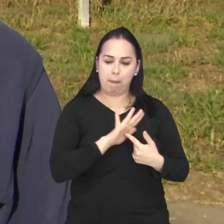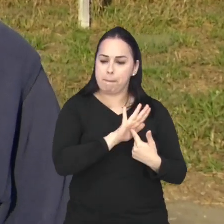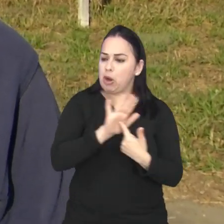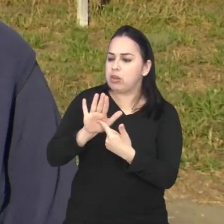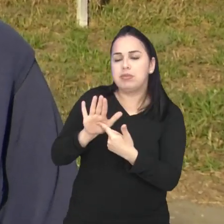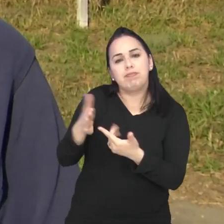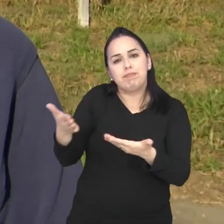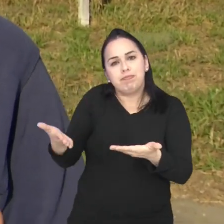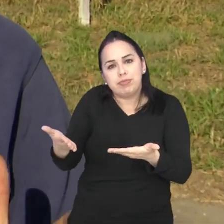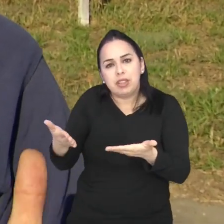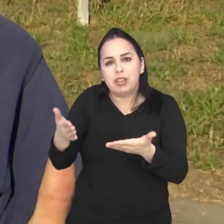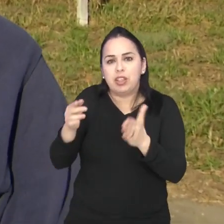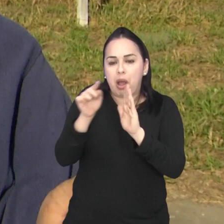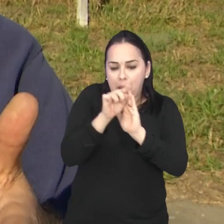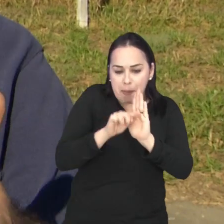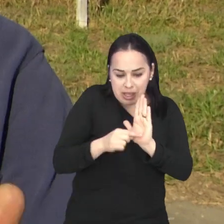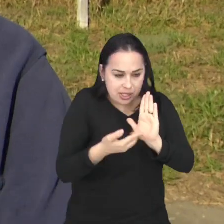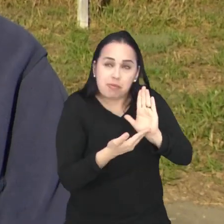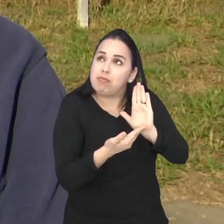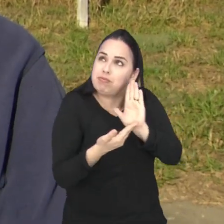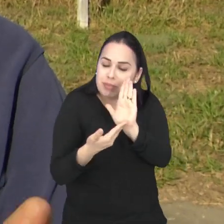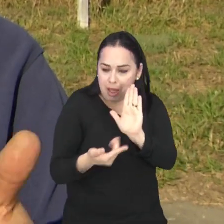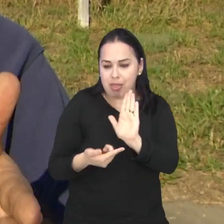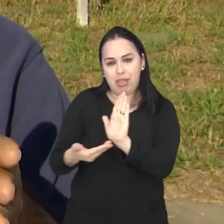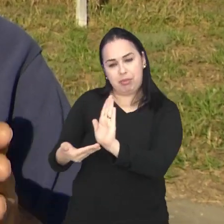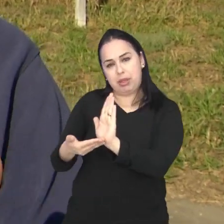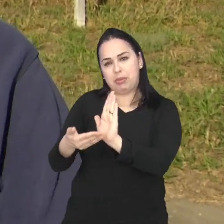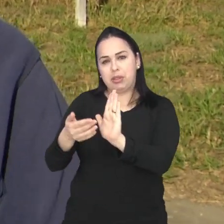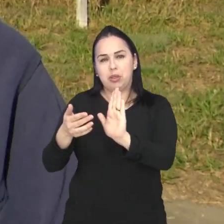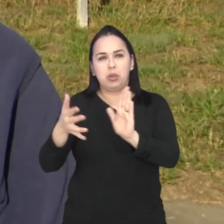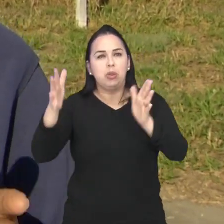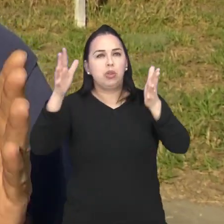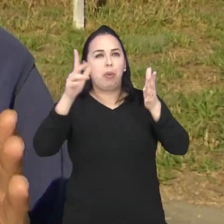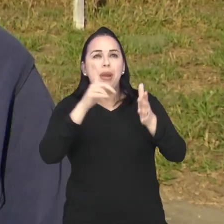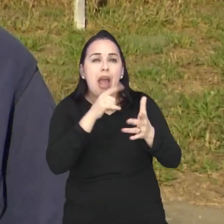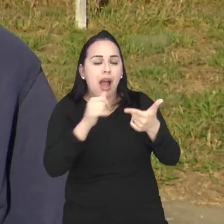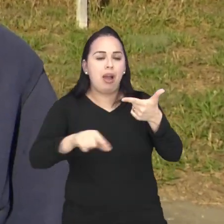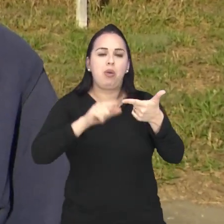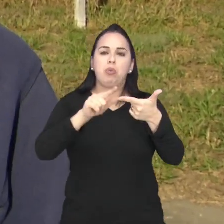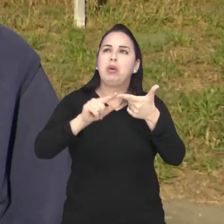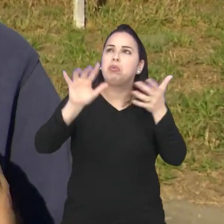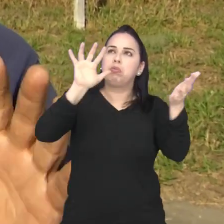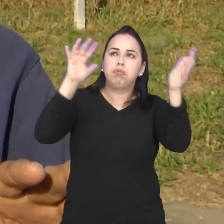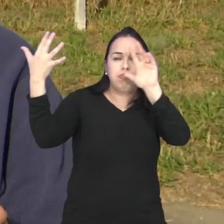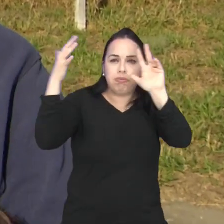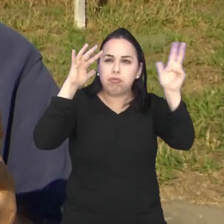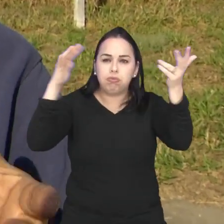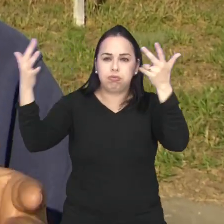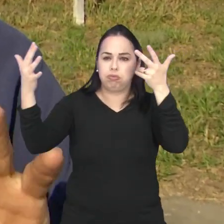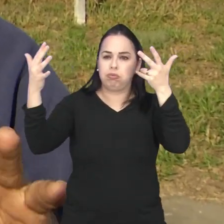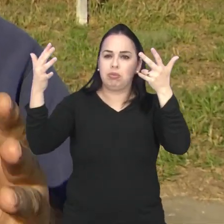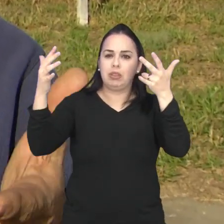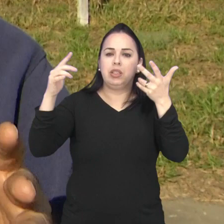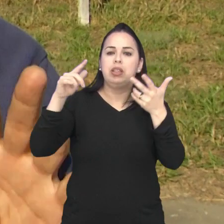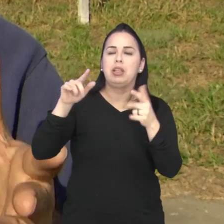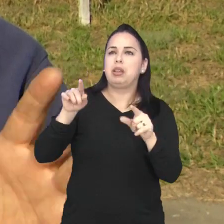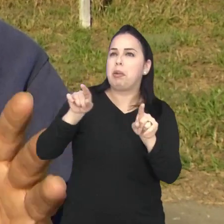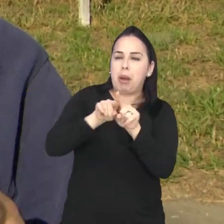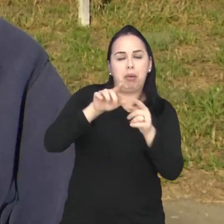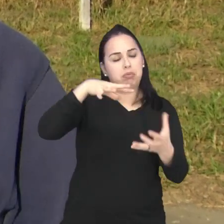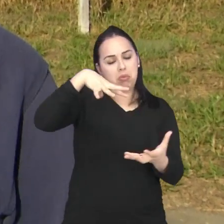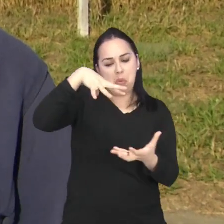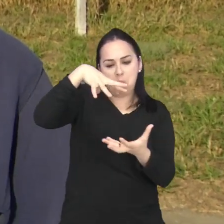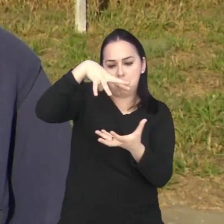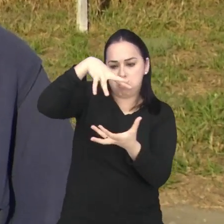foi o resultado dos experimentos, que a gente está medindo umidade, temperatura, aceleração e